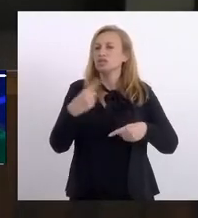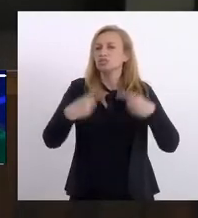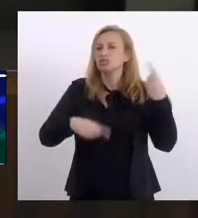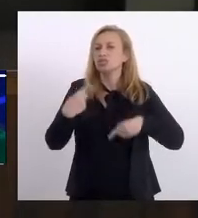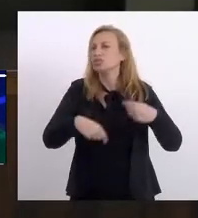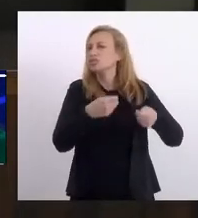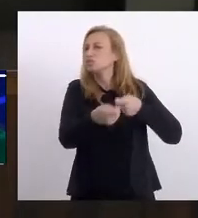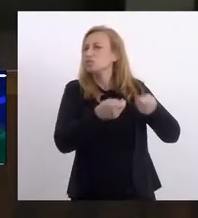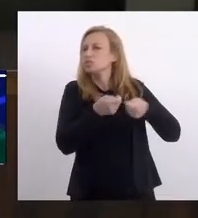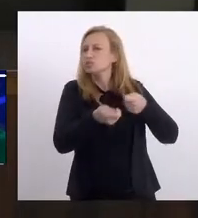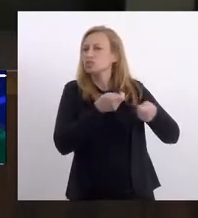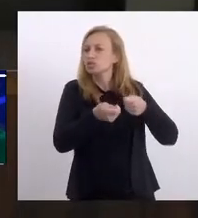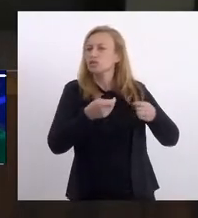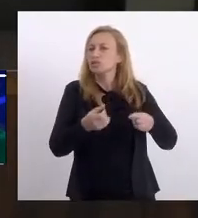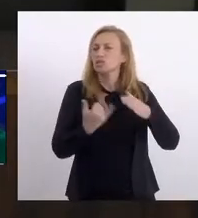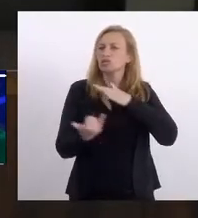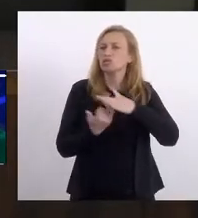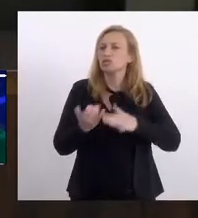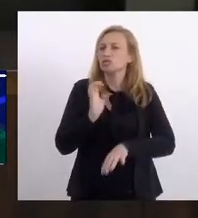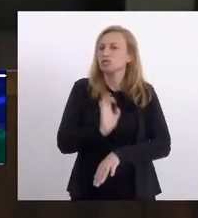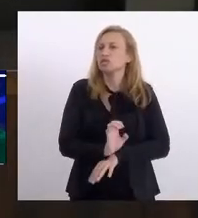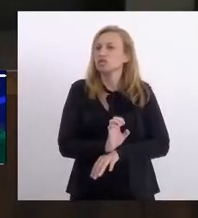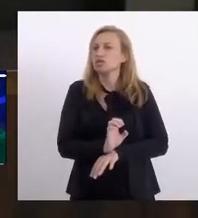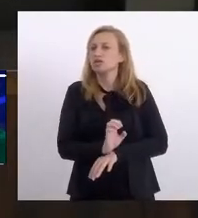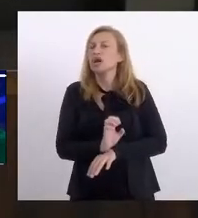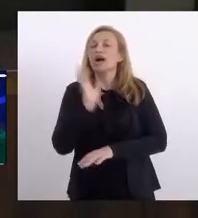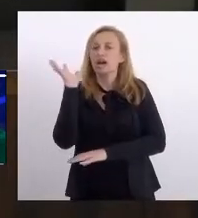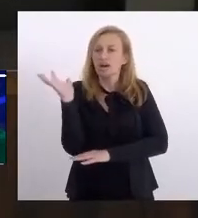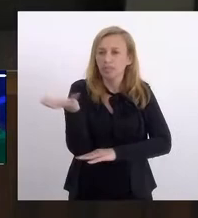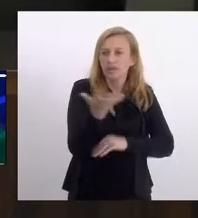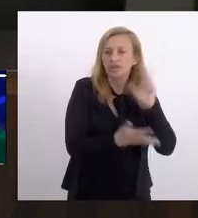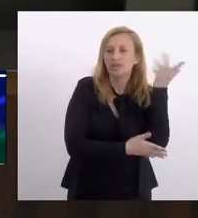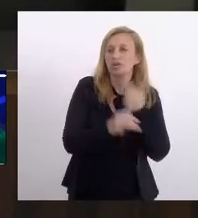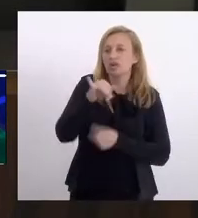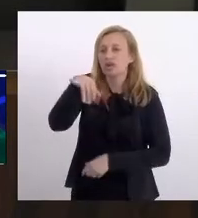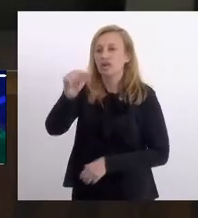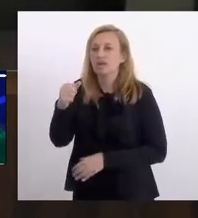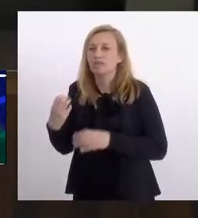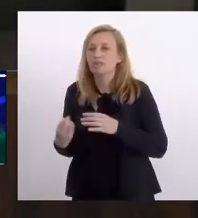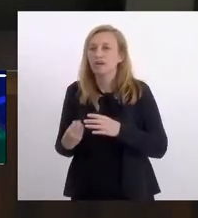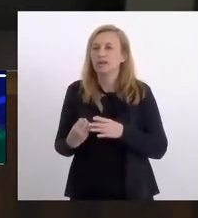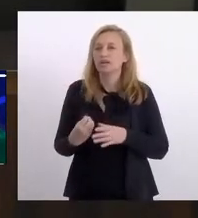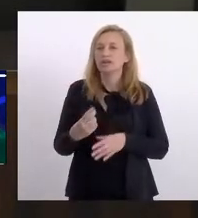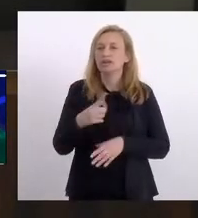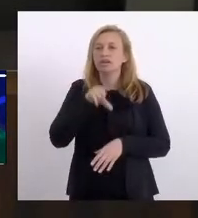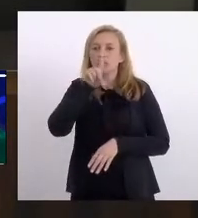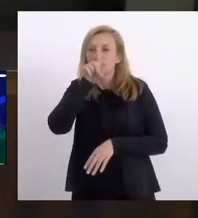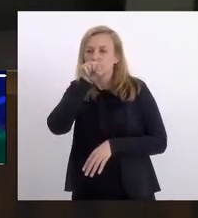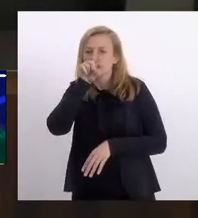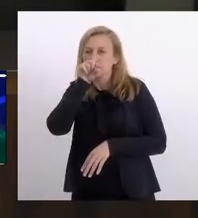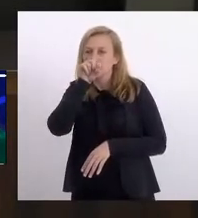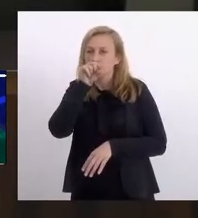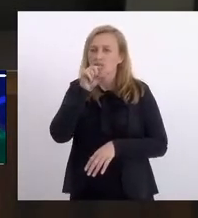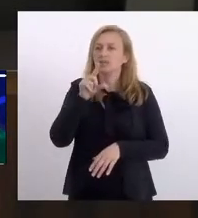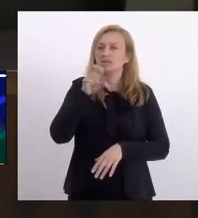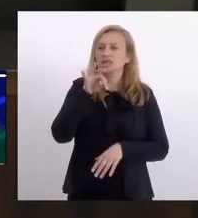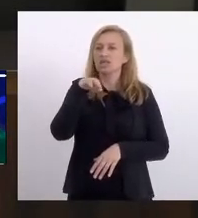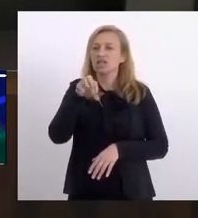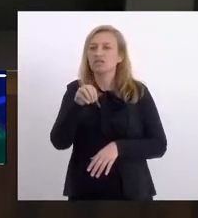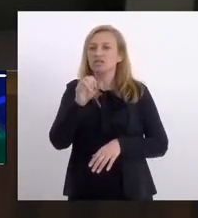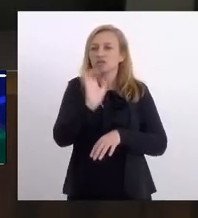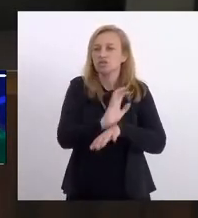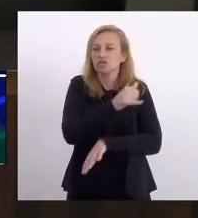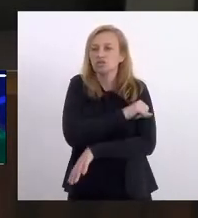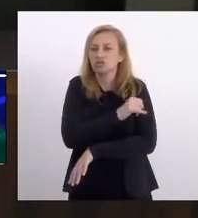manejo de competência do Instituto Estadual Ambiental INEA para criação amadora de passariformes nativos no Estado do Rio de